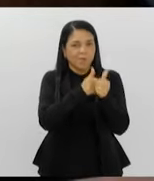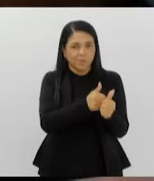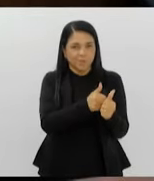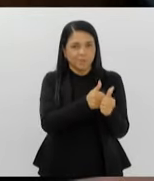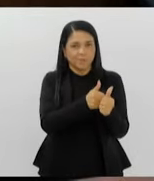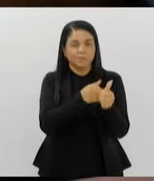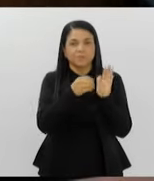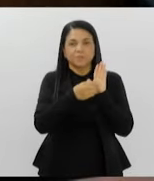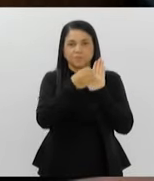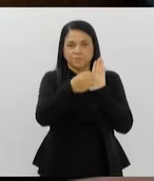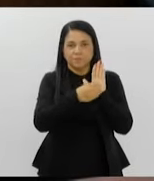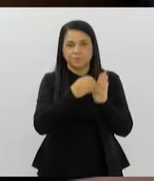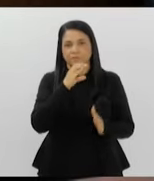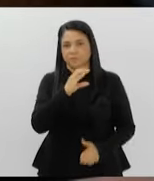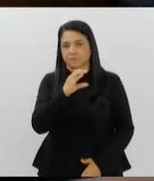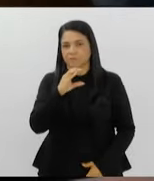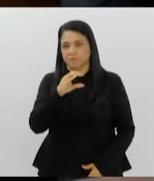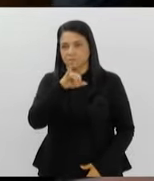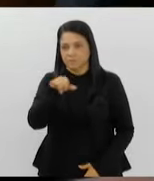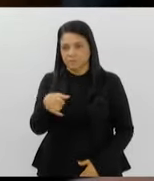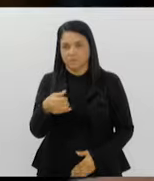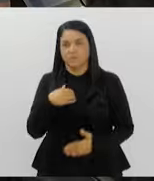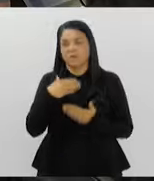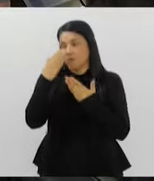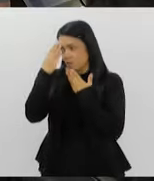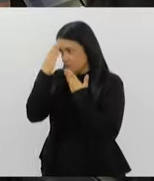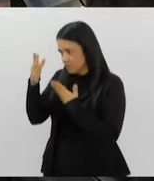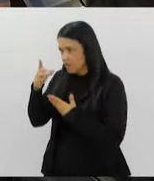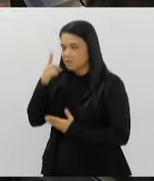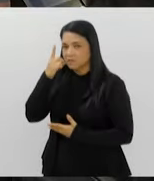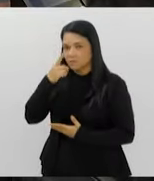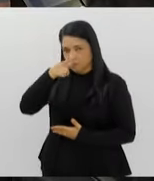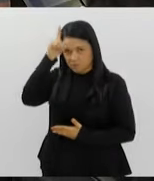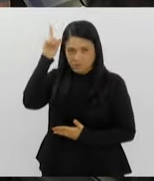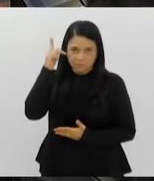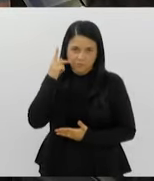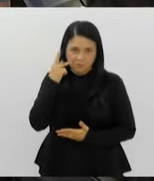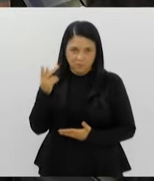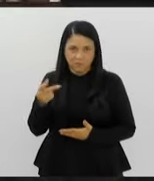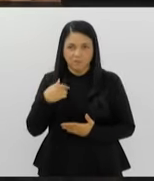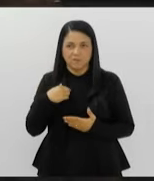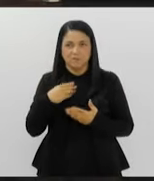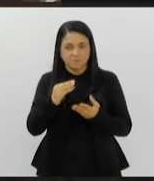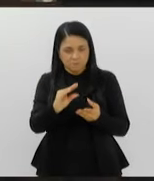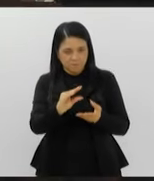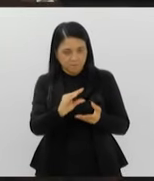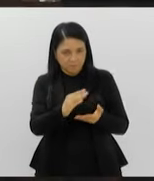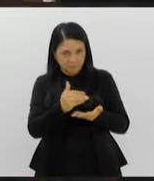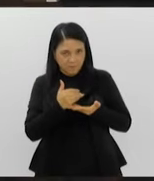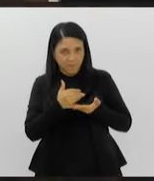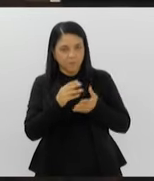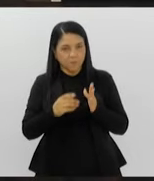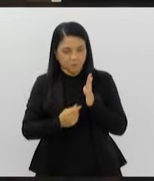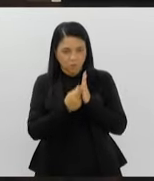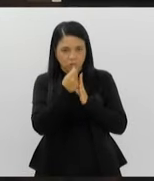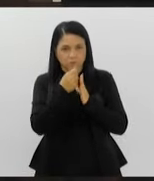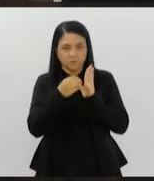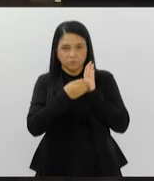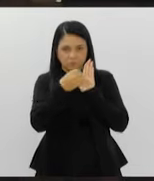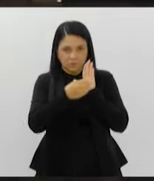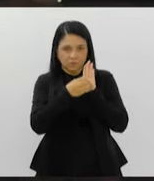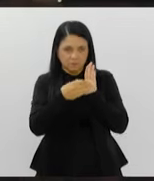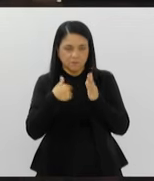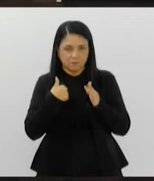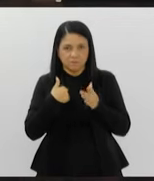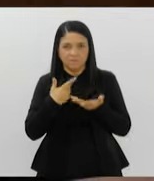o parecer da CCJ. Muito obrigado. Deputado Luiz, se puder já dar para mim pelo orçamento, te agradeço o parecer pela Comissão de